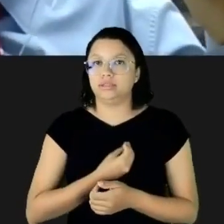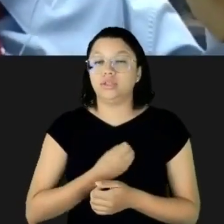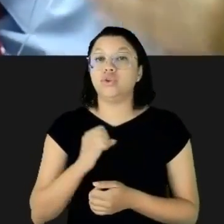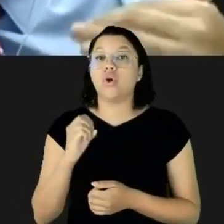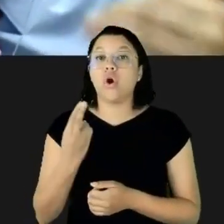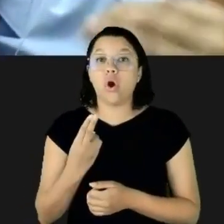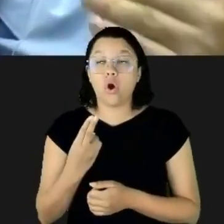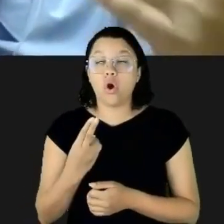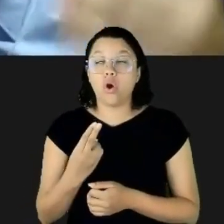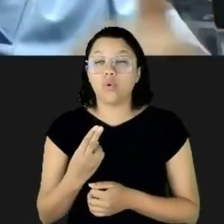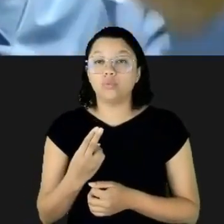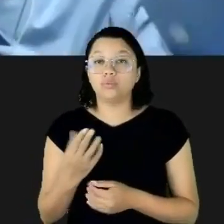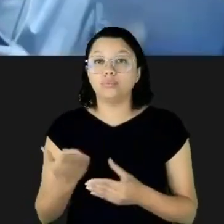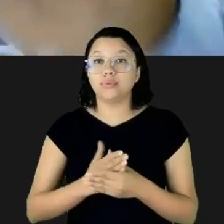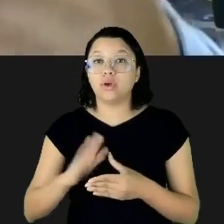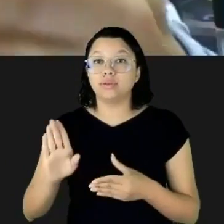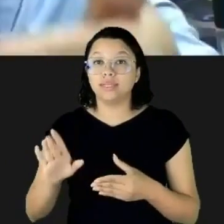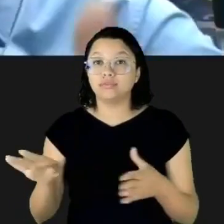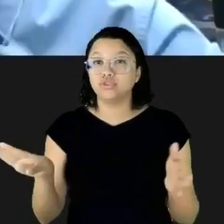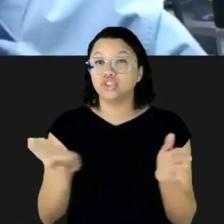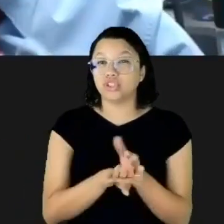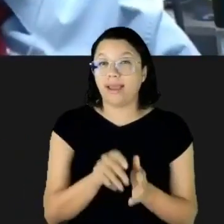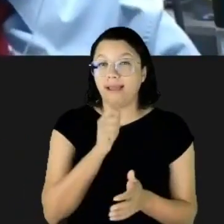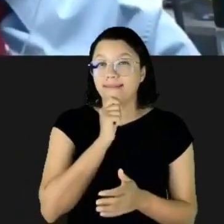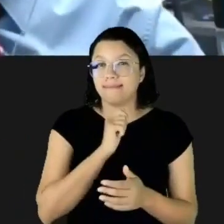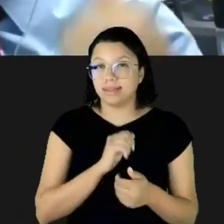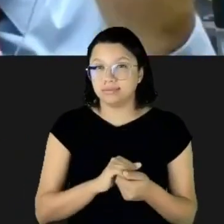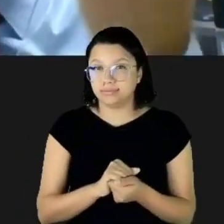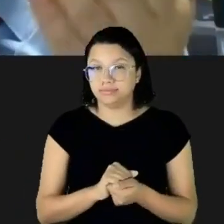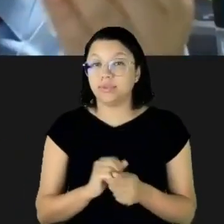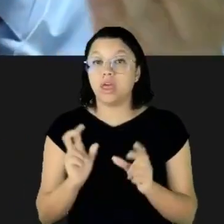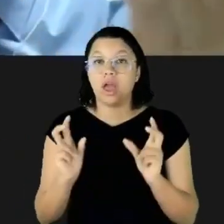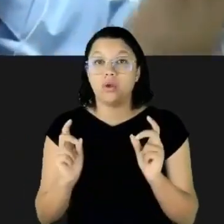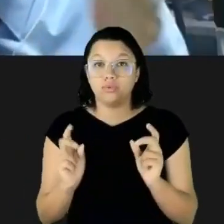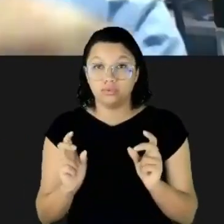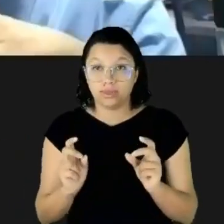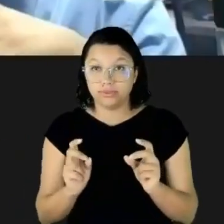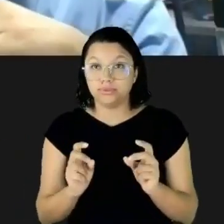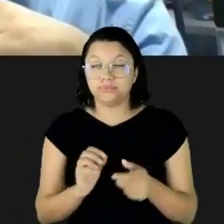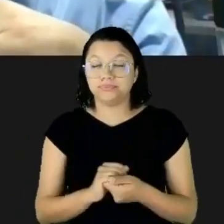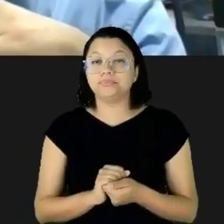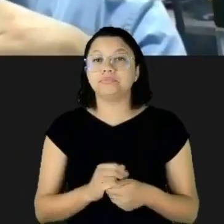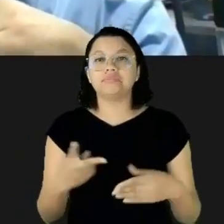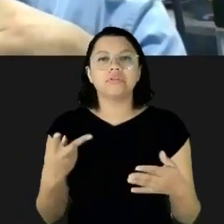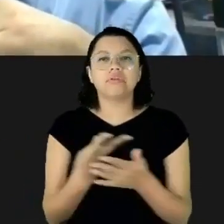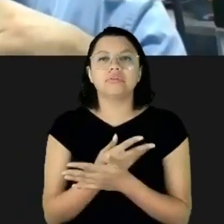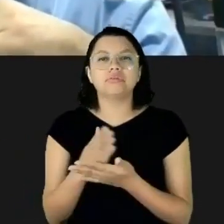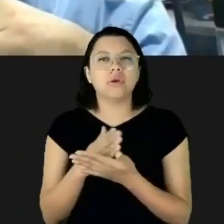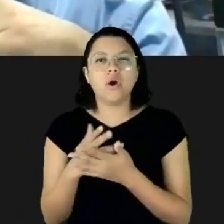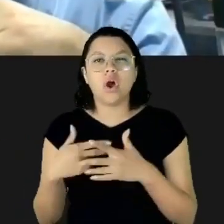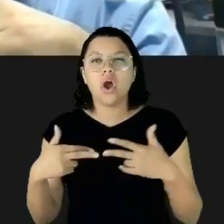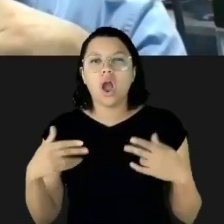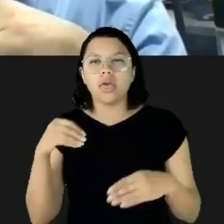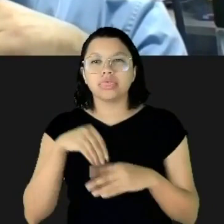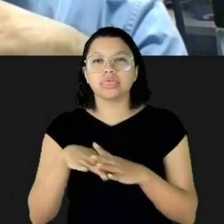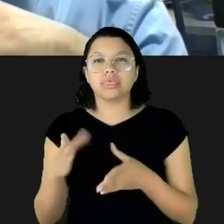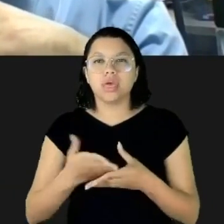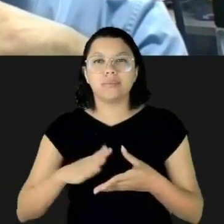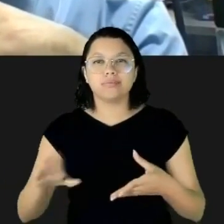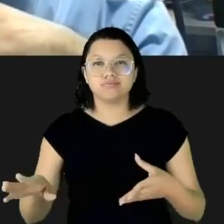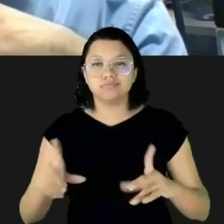ou processos que vão chegar de forma automática acontecer alguma coisa no processo